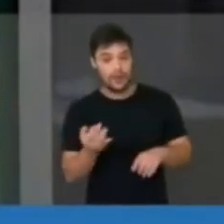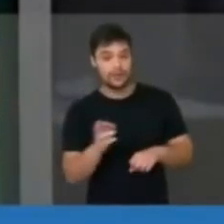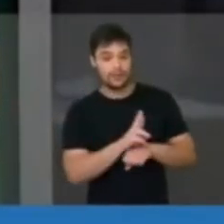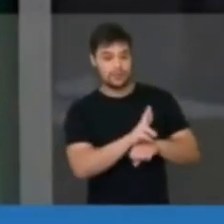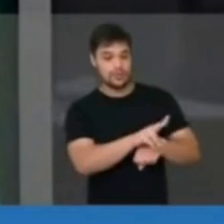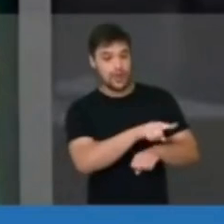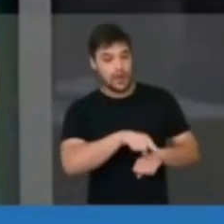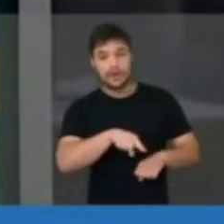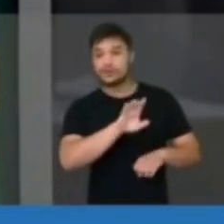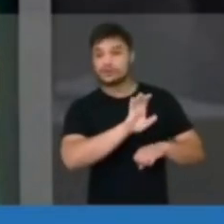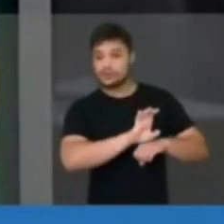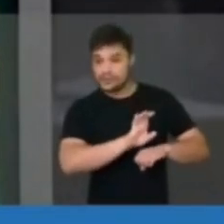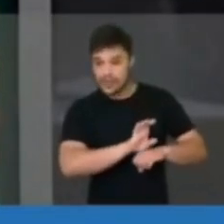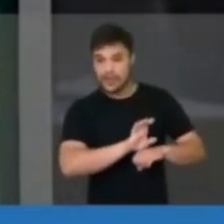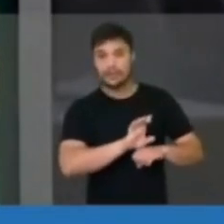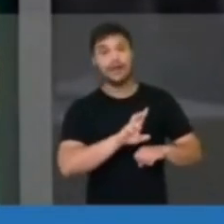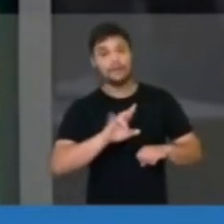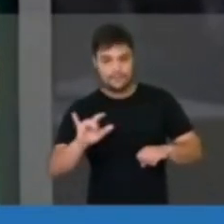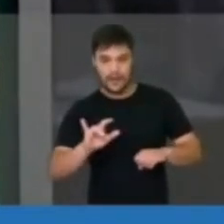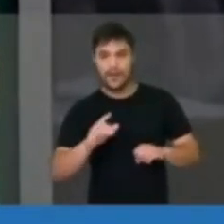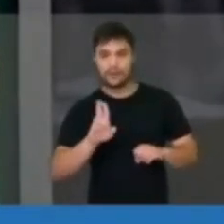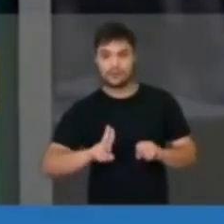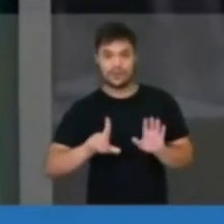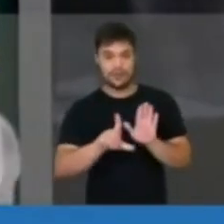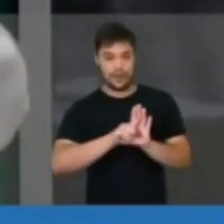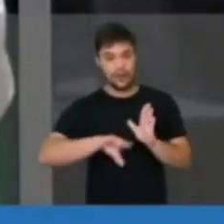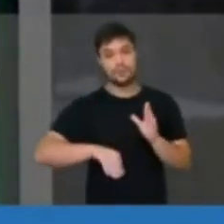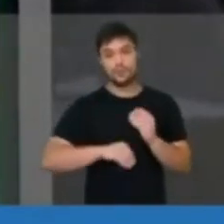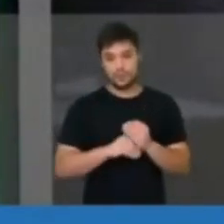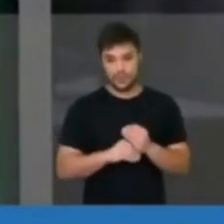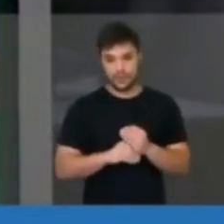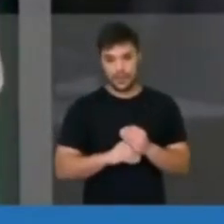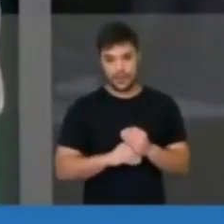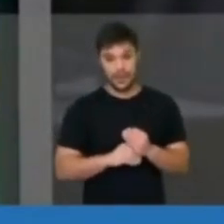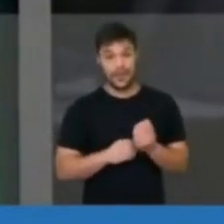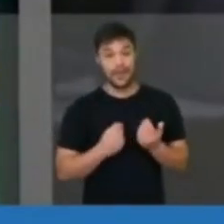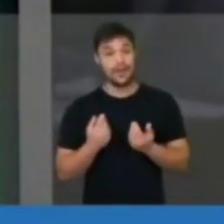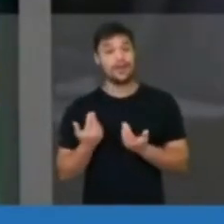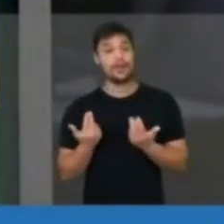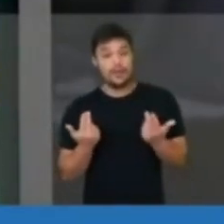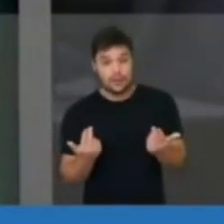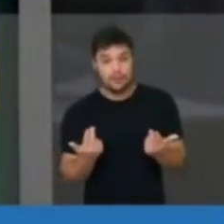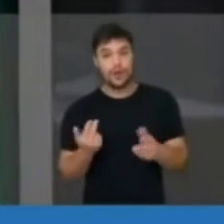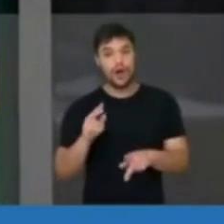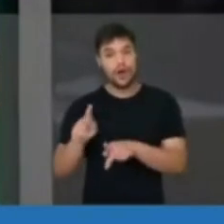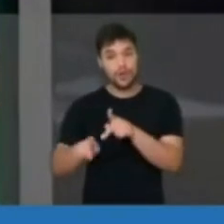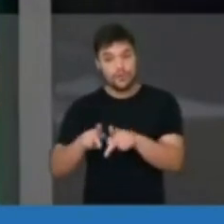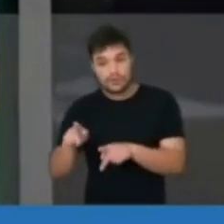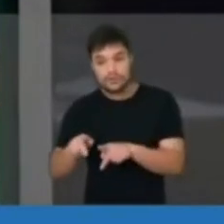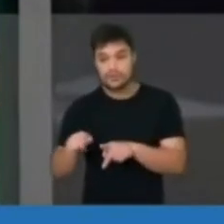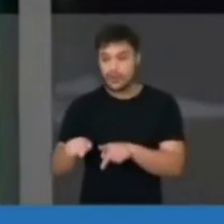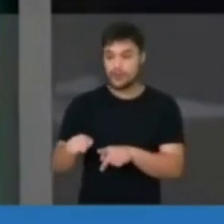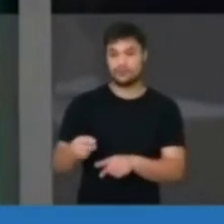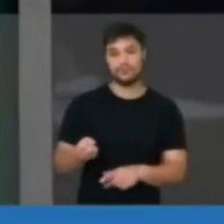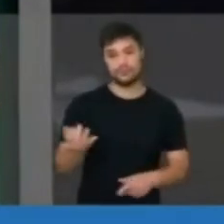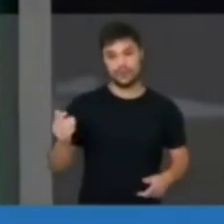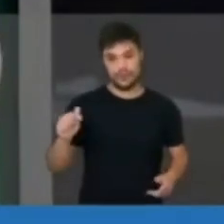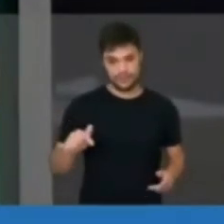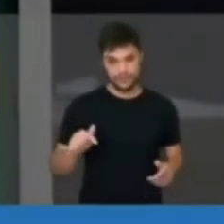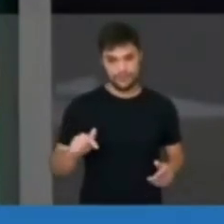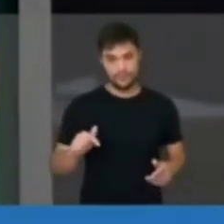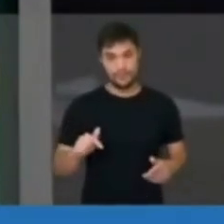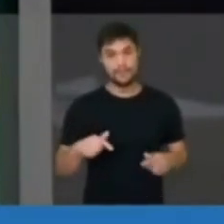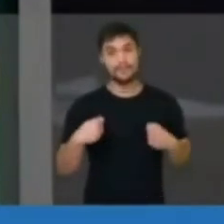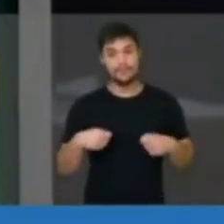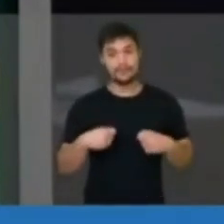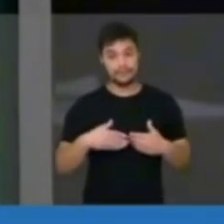estados, será estabelecido por lei complementar, proporcionalmente à população, procedendo-se aos